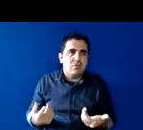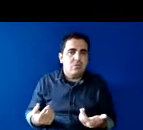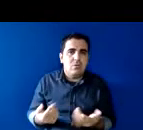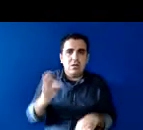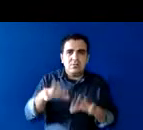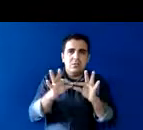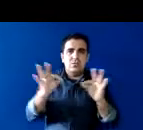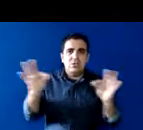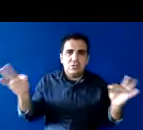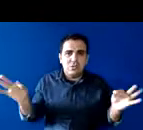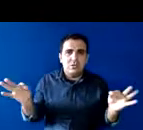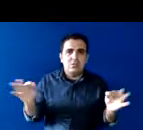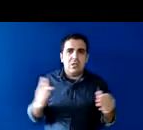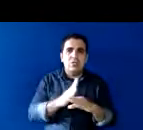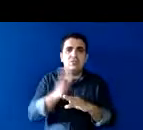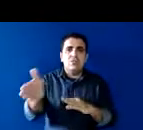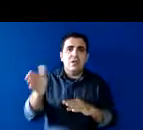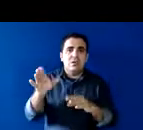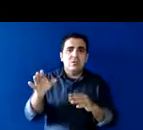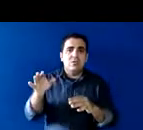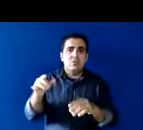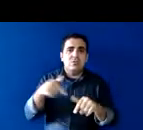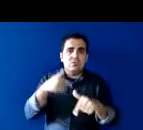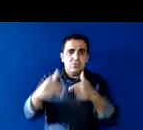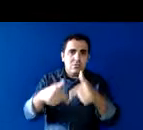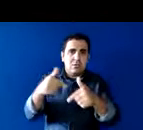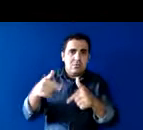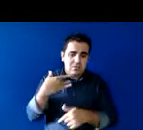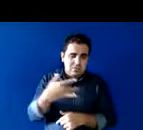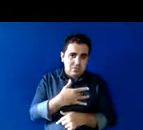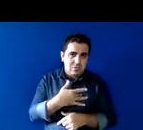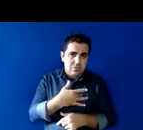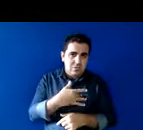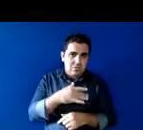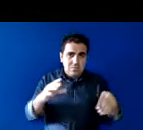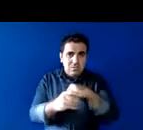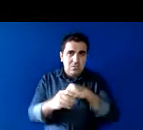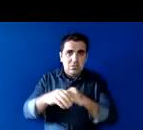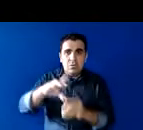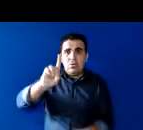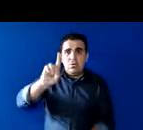distante, ela não vai procurar um serviço de saúde para inserir um DIU